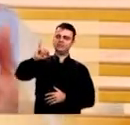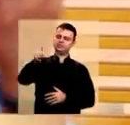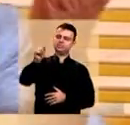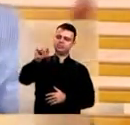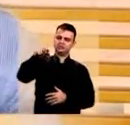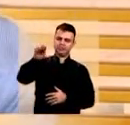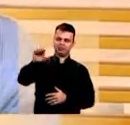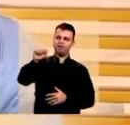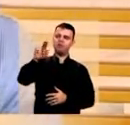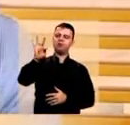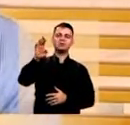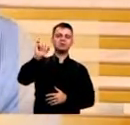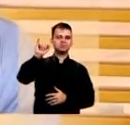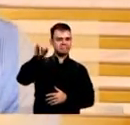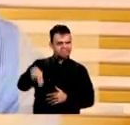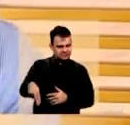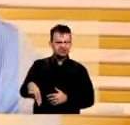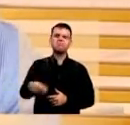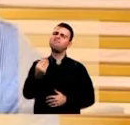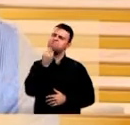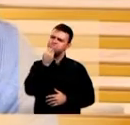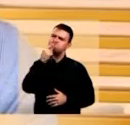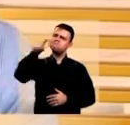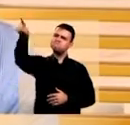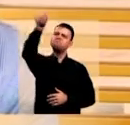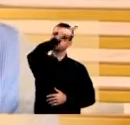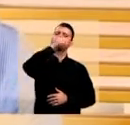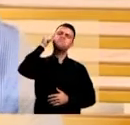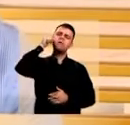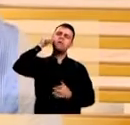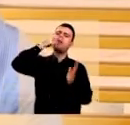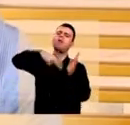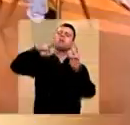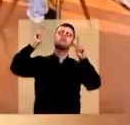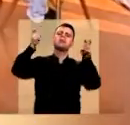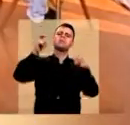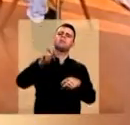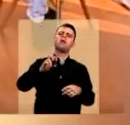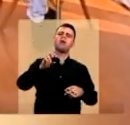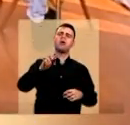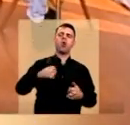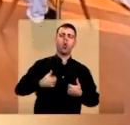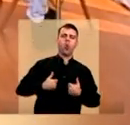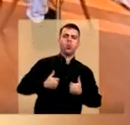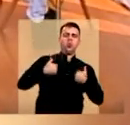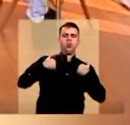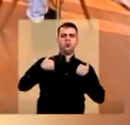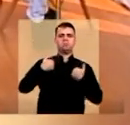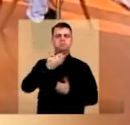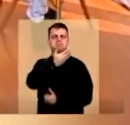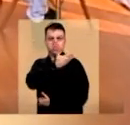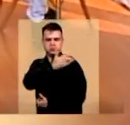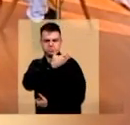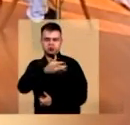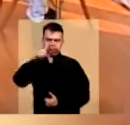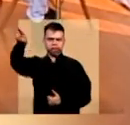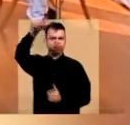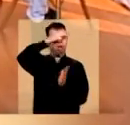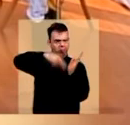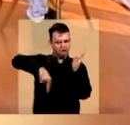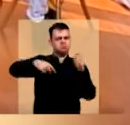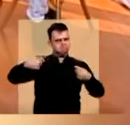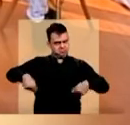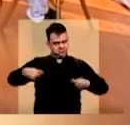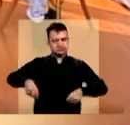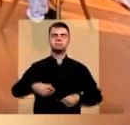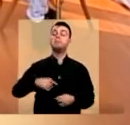mulher deve ler, né? Orgulho e Preconceito da Jane Austen. Né? Mas você falando em ler mulher escritora,